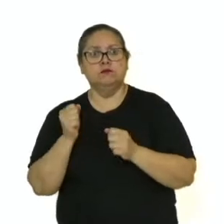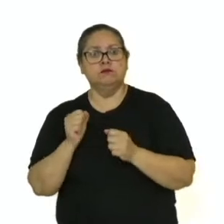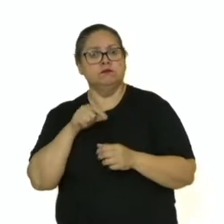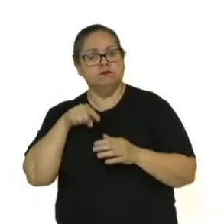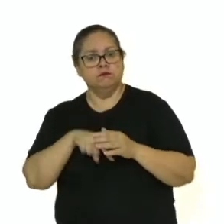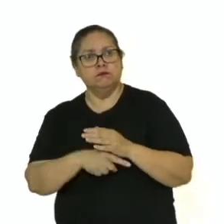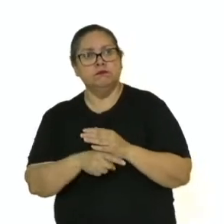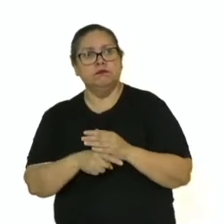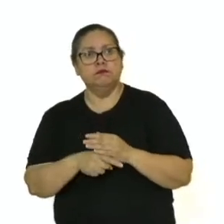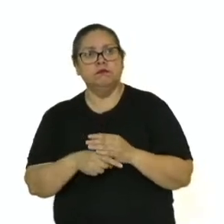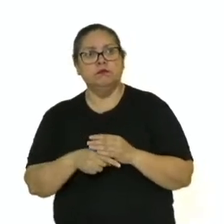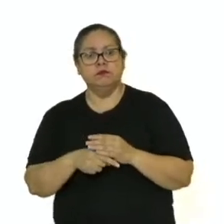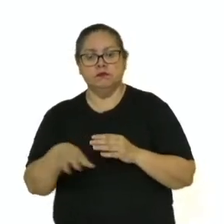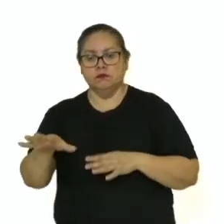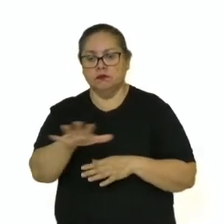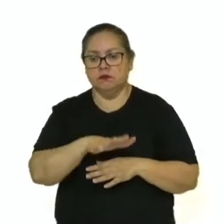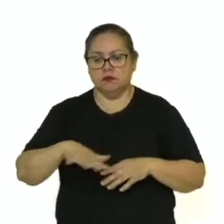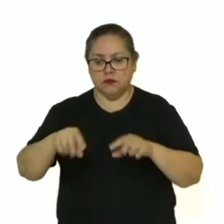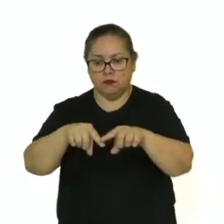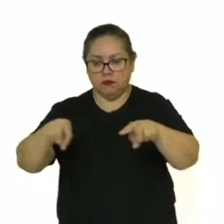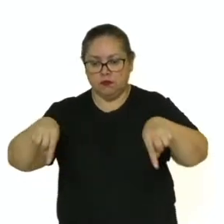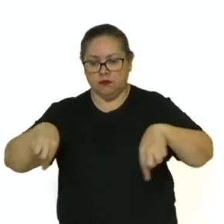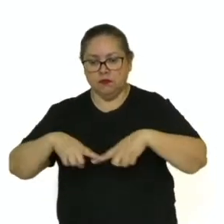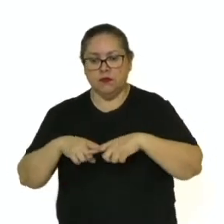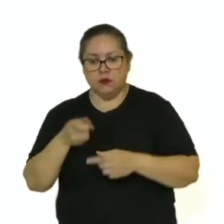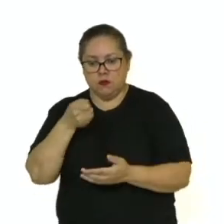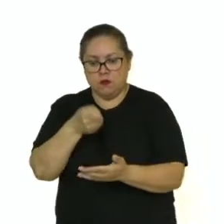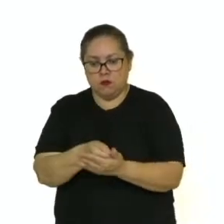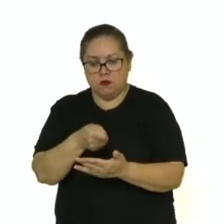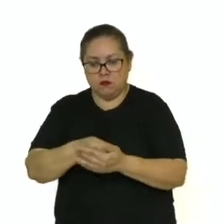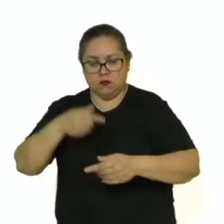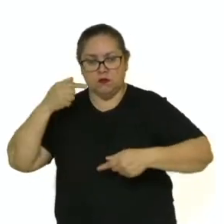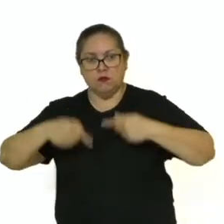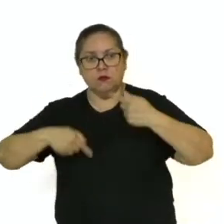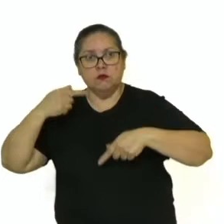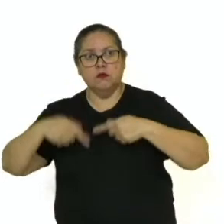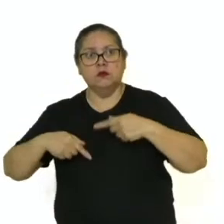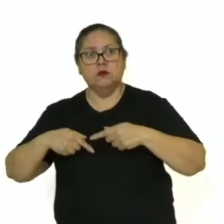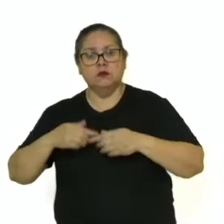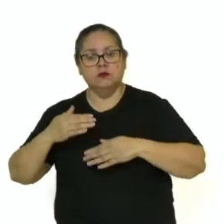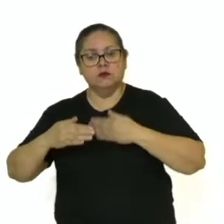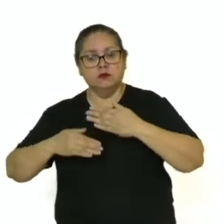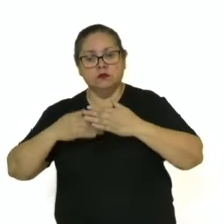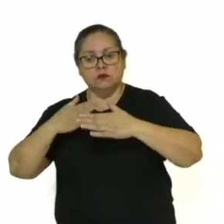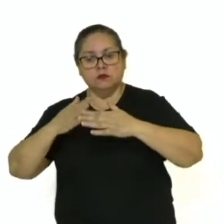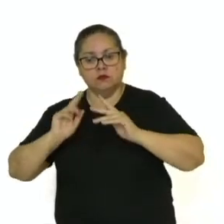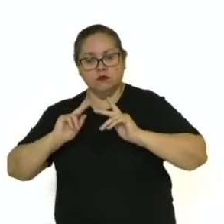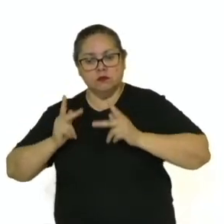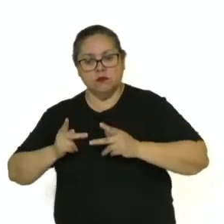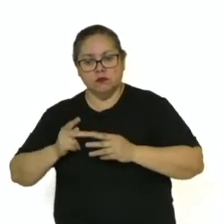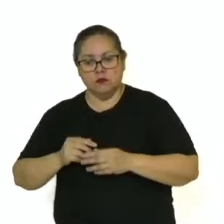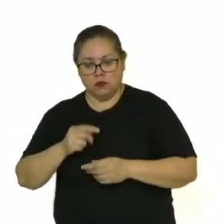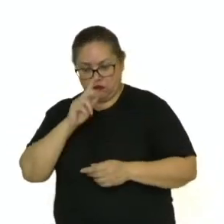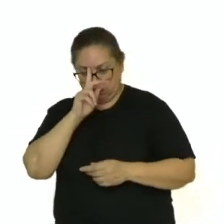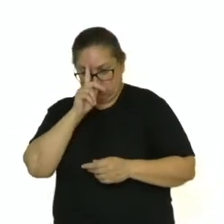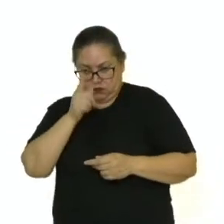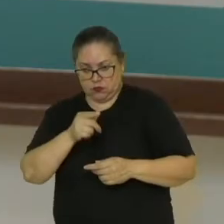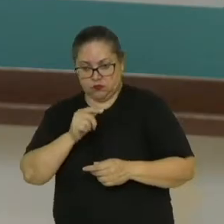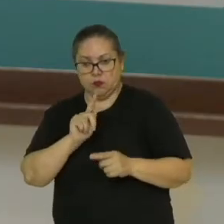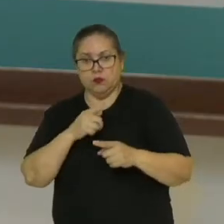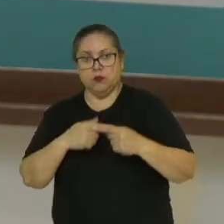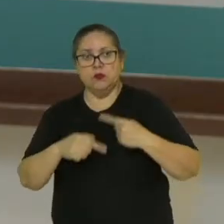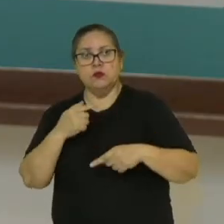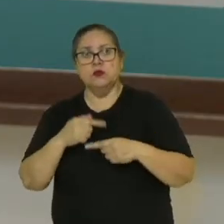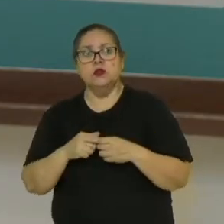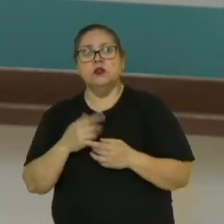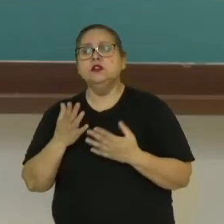Fundamenta-se na territorialidade da obrigação política e na progressiva impessoalidade do comando político.